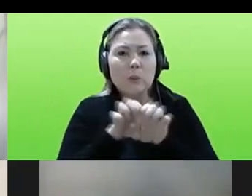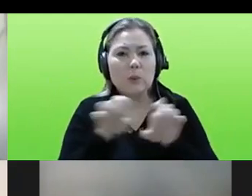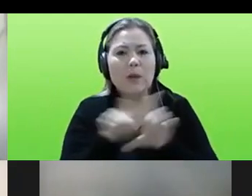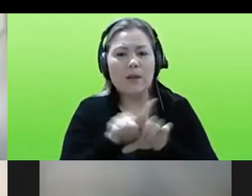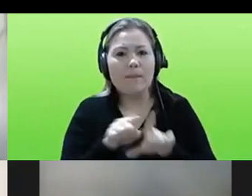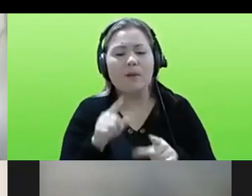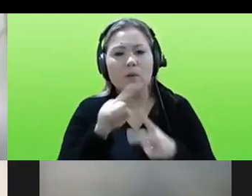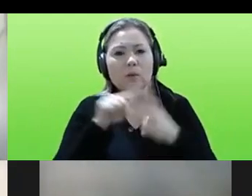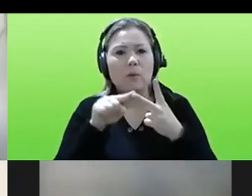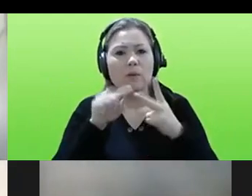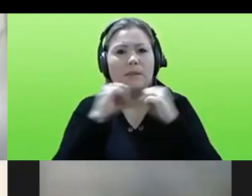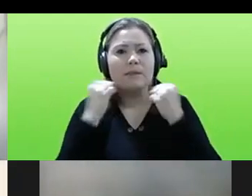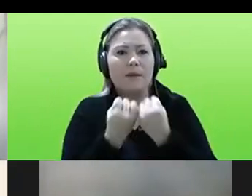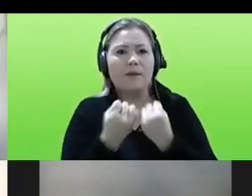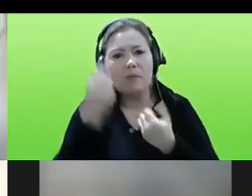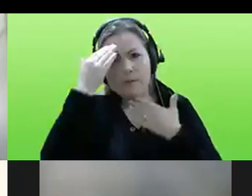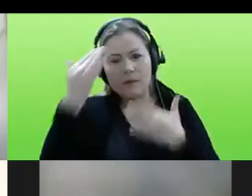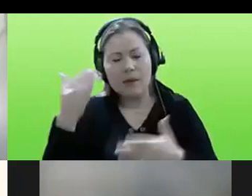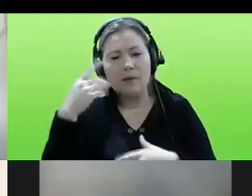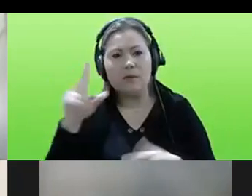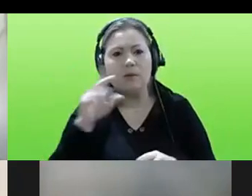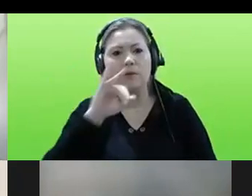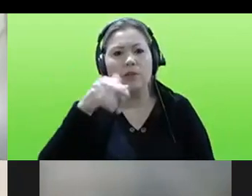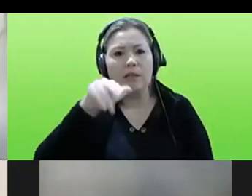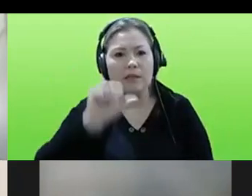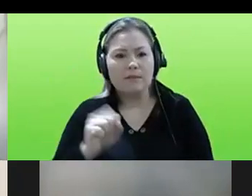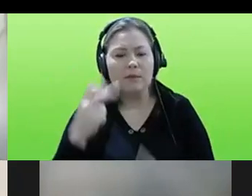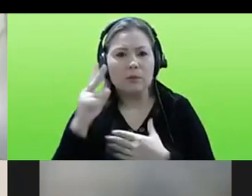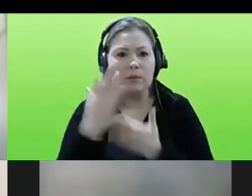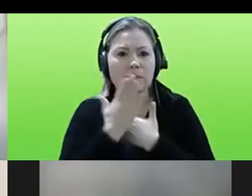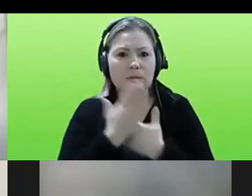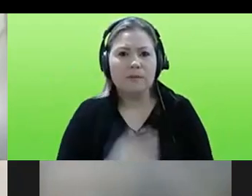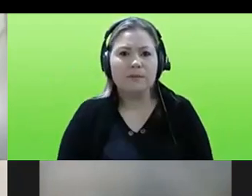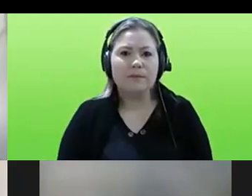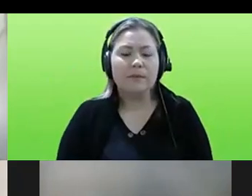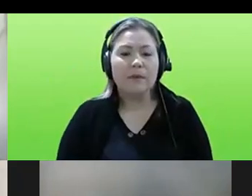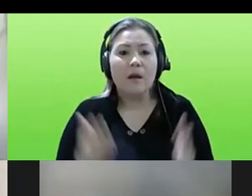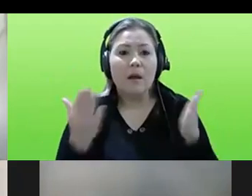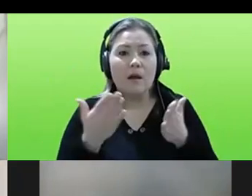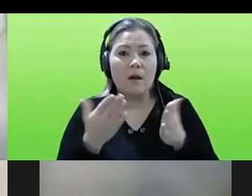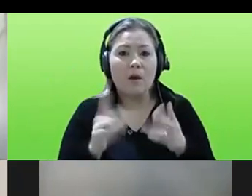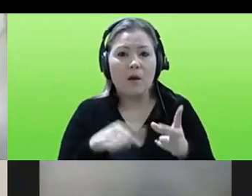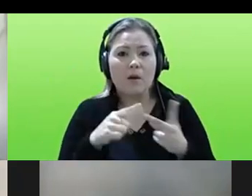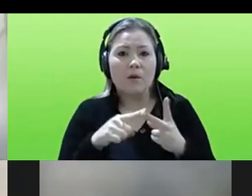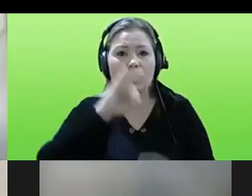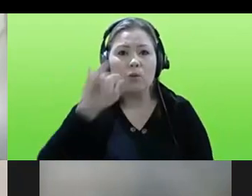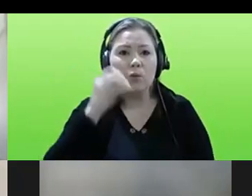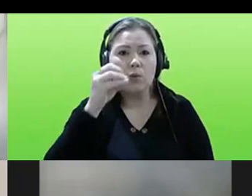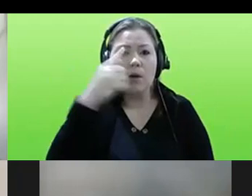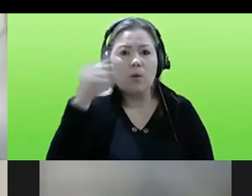dois seminários. Então, obrigado, James, pela tua cooperação. Bom, agora o João, por favor,